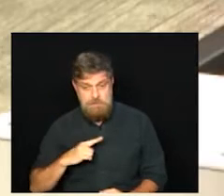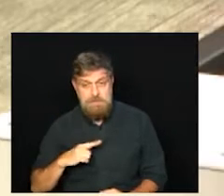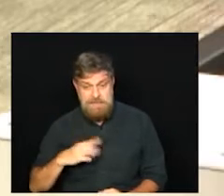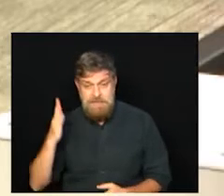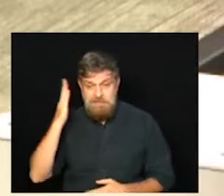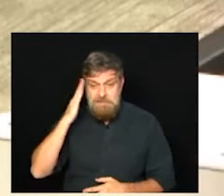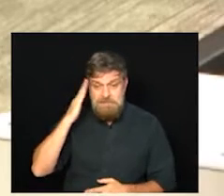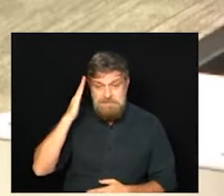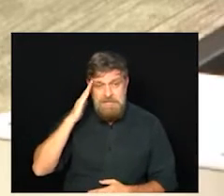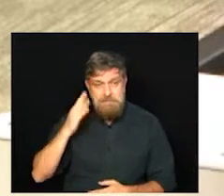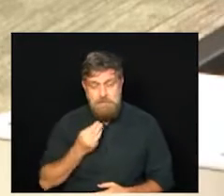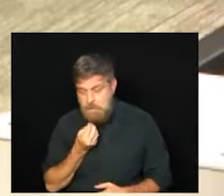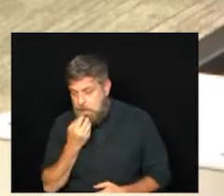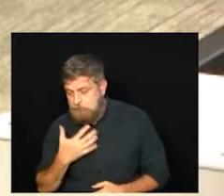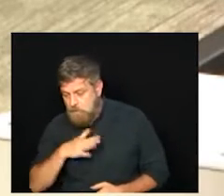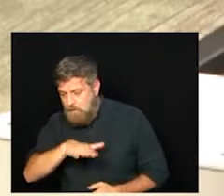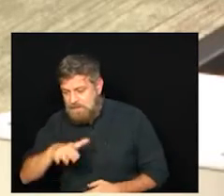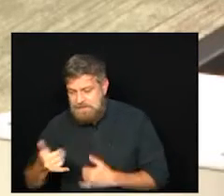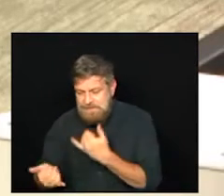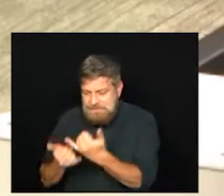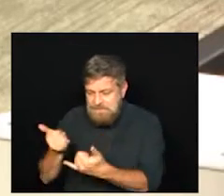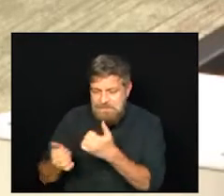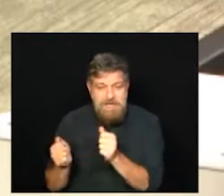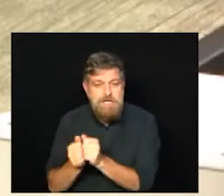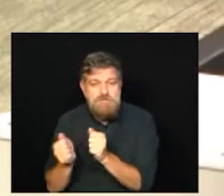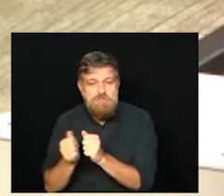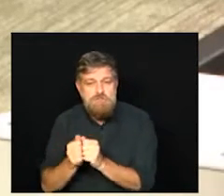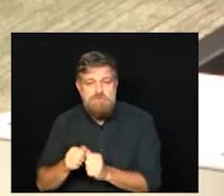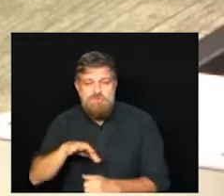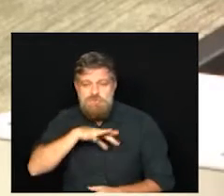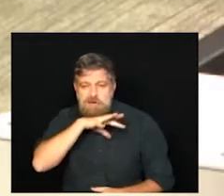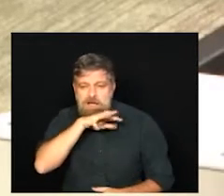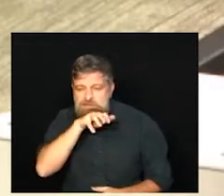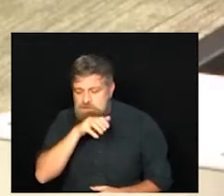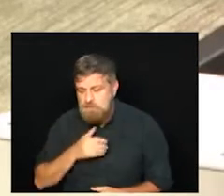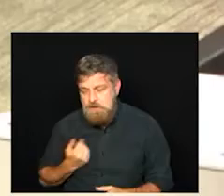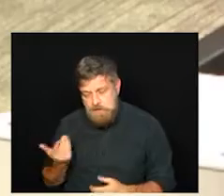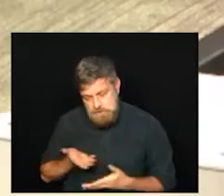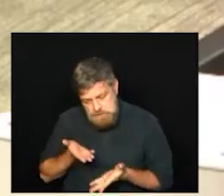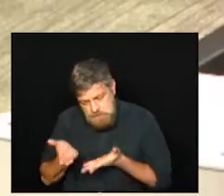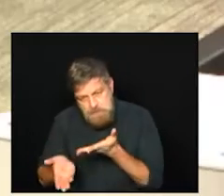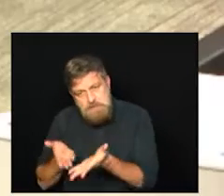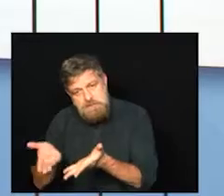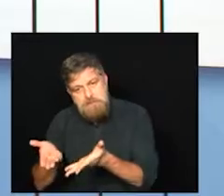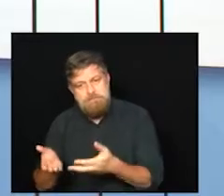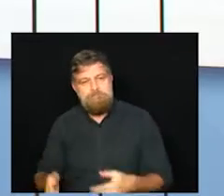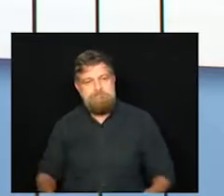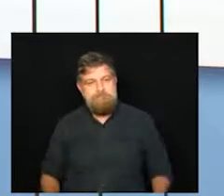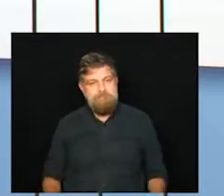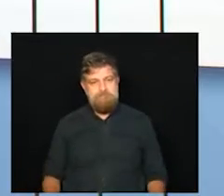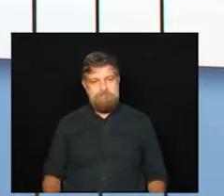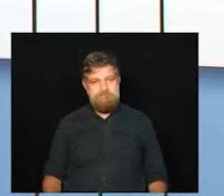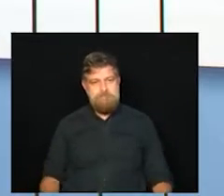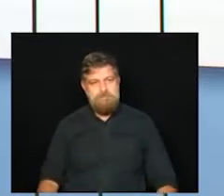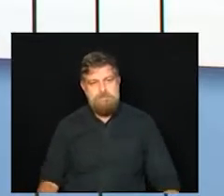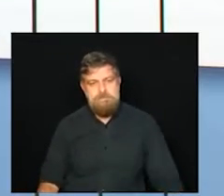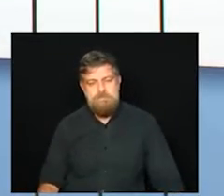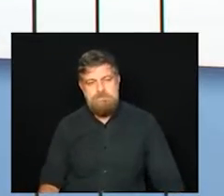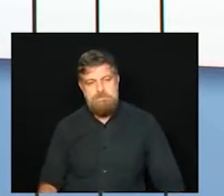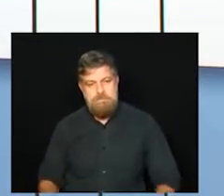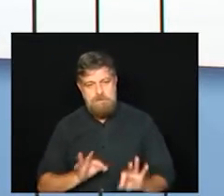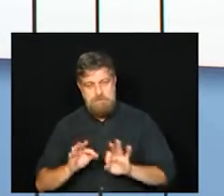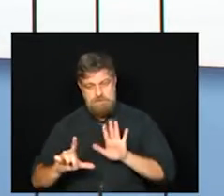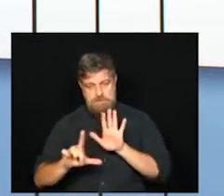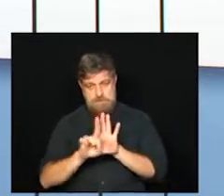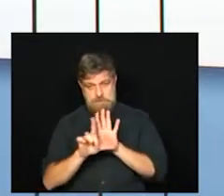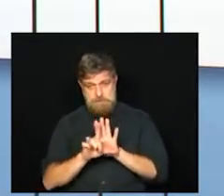sabe, como é bom para as crianças, como faz bem para a criançada, então a gente tem que também cuidar deles. E o projeto